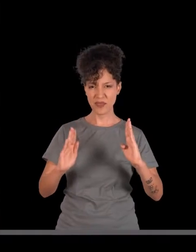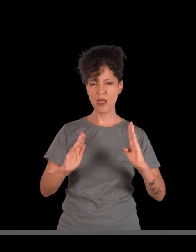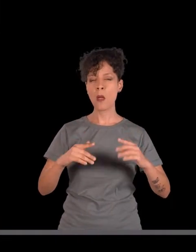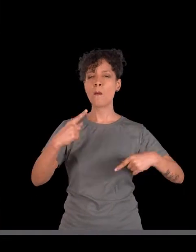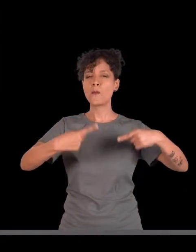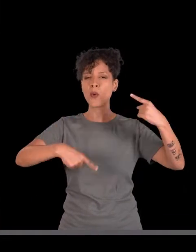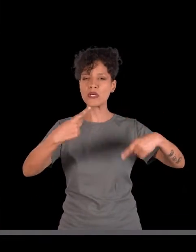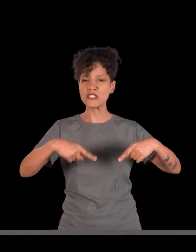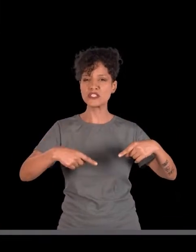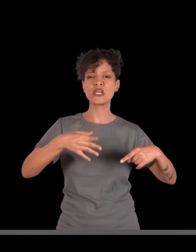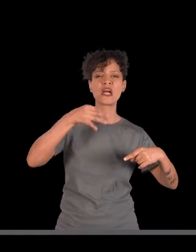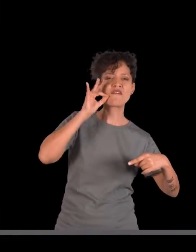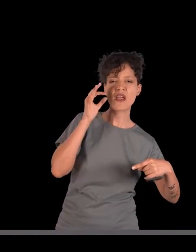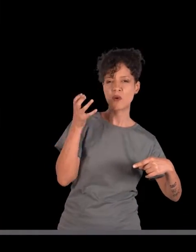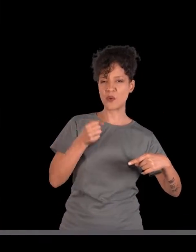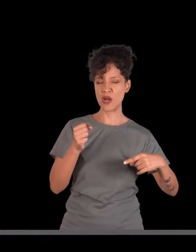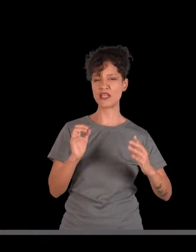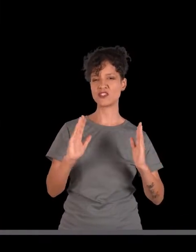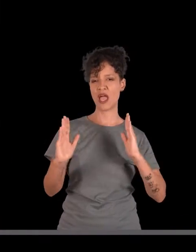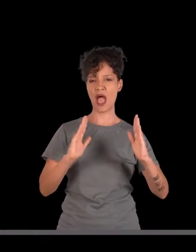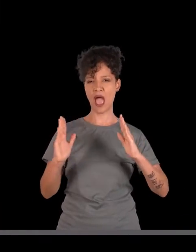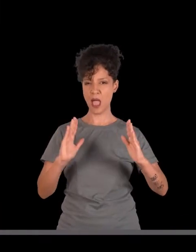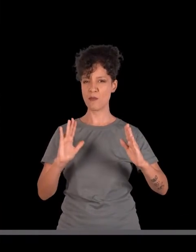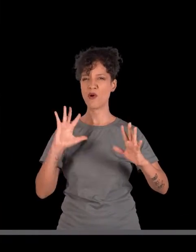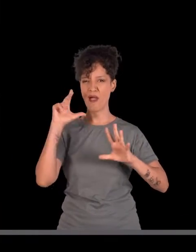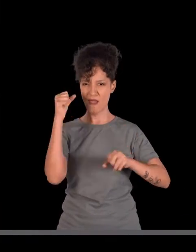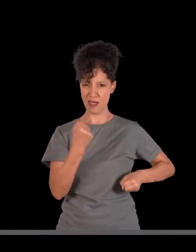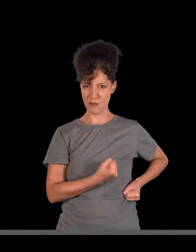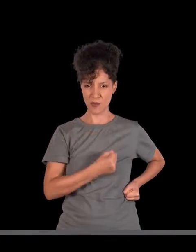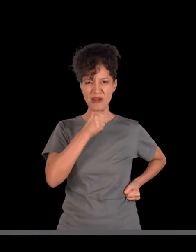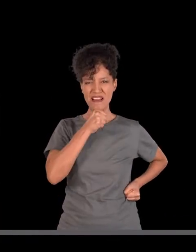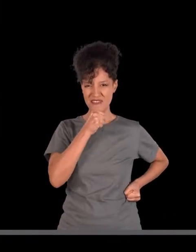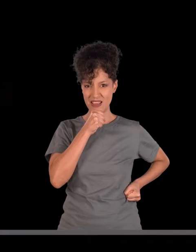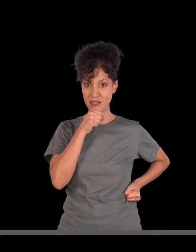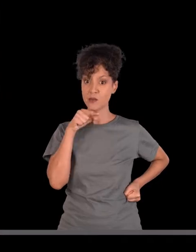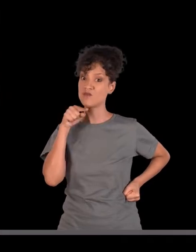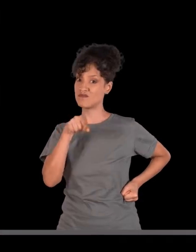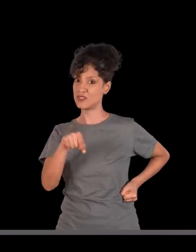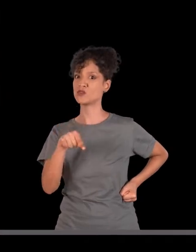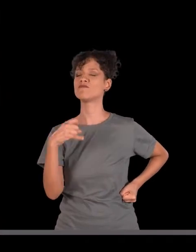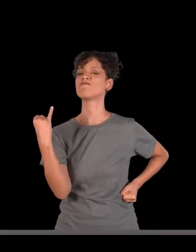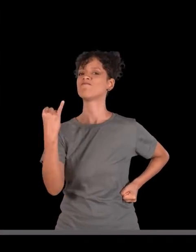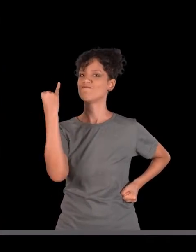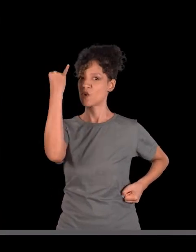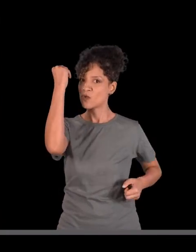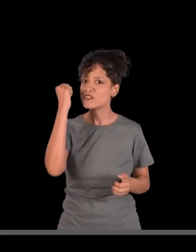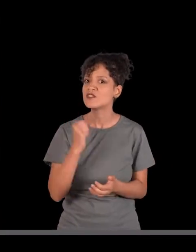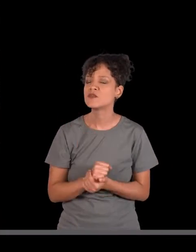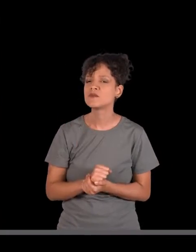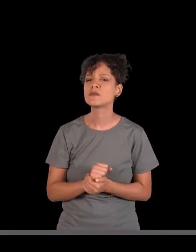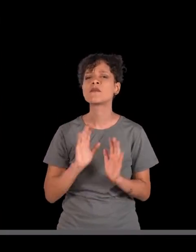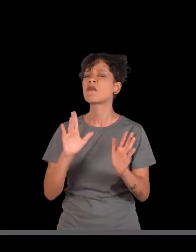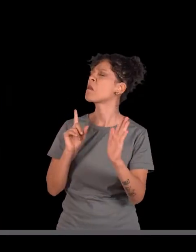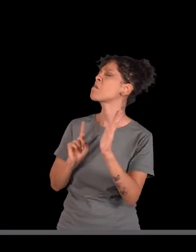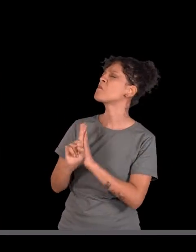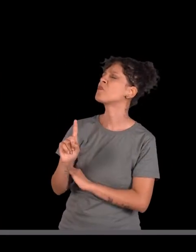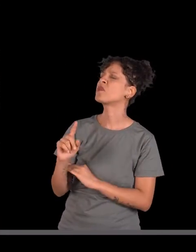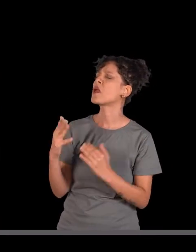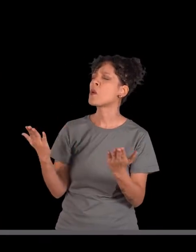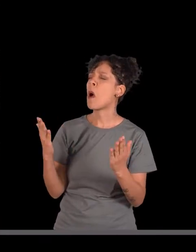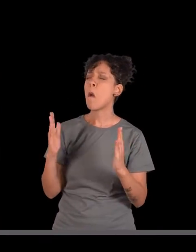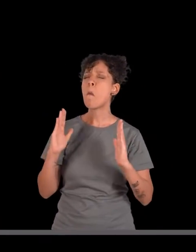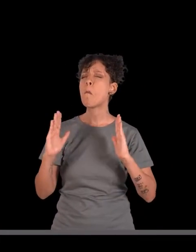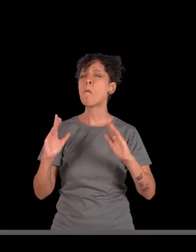República Velha e assim por diante. Então é muito importante a produção do café. Mas, Rafael, então em que momento que o Brasil